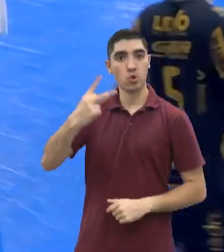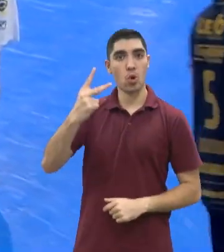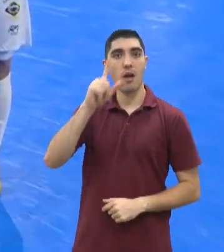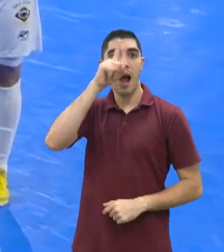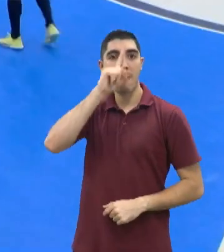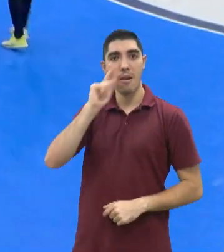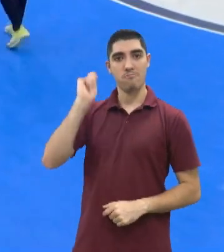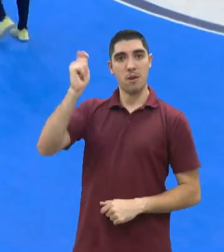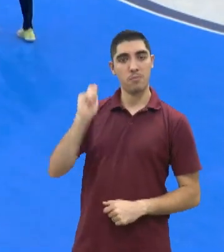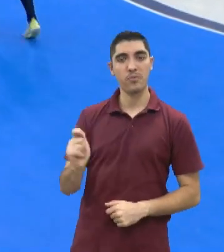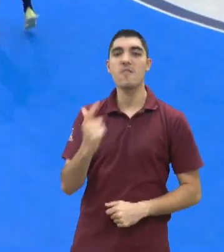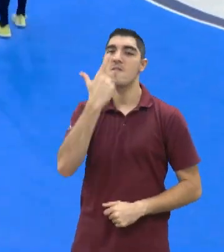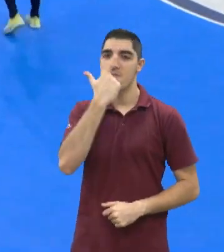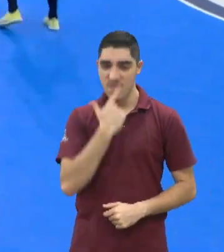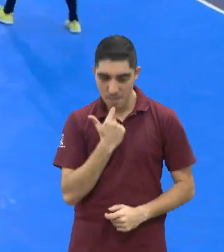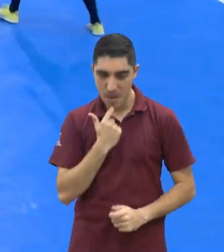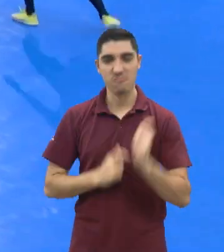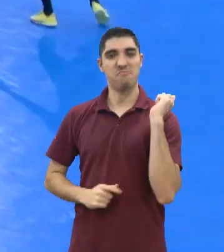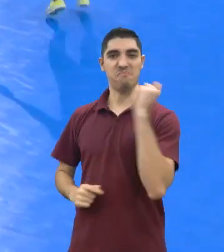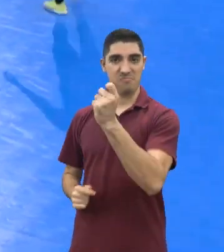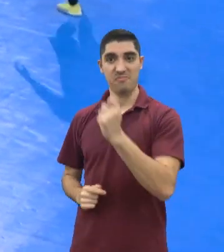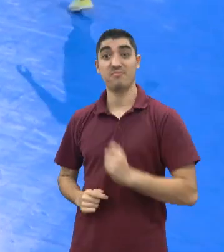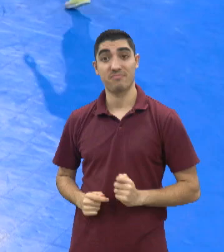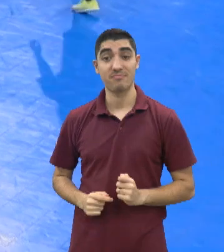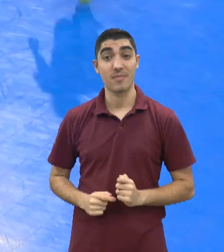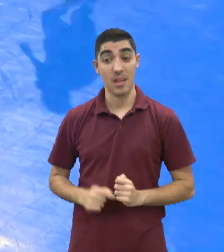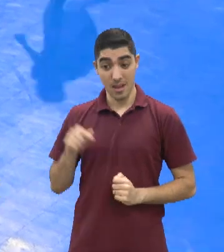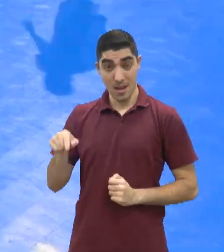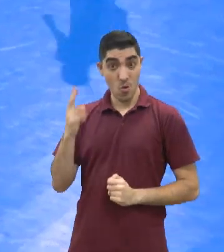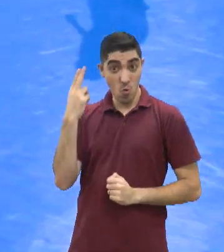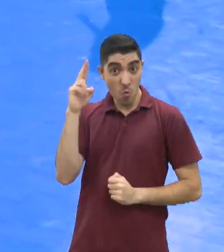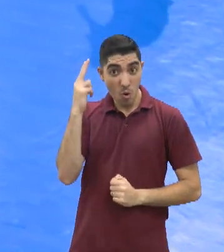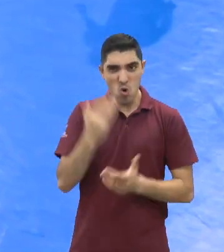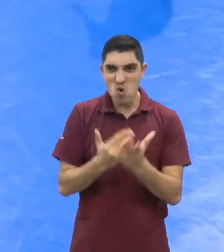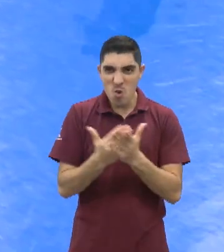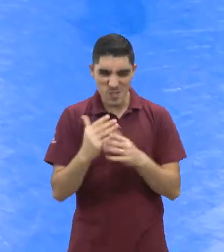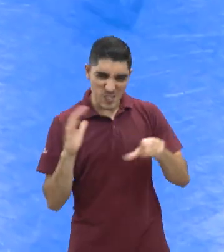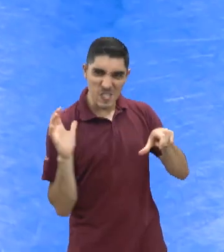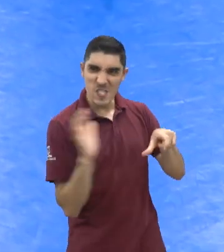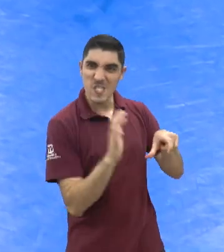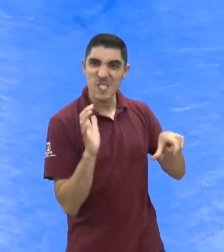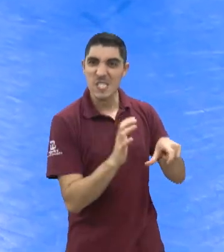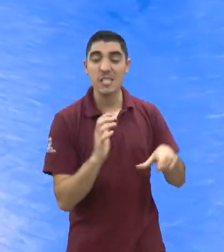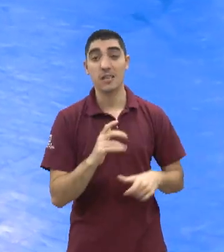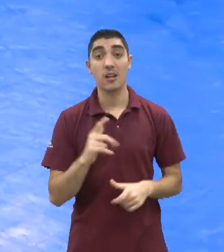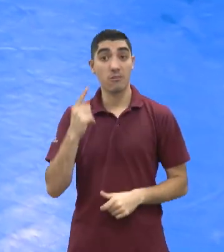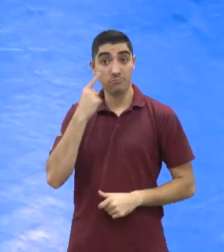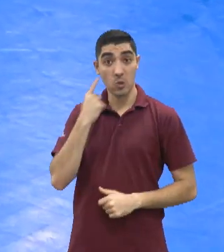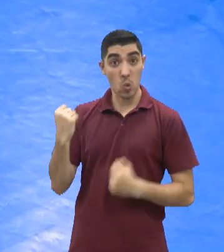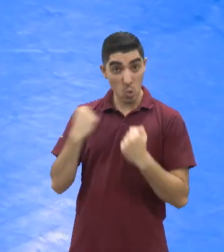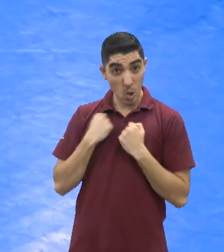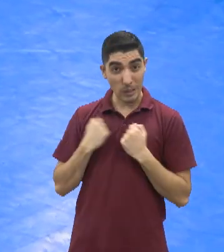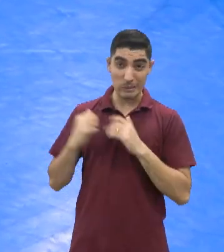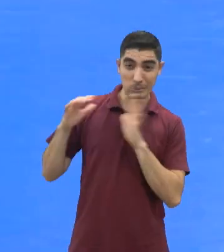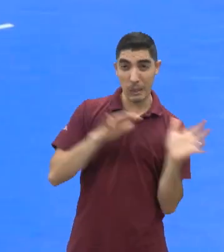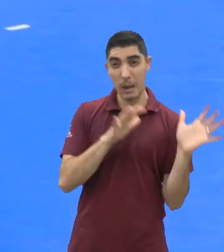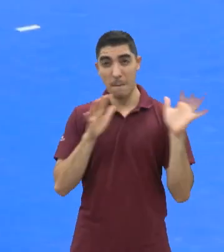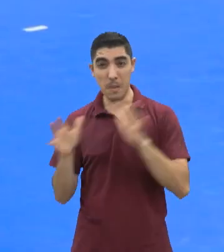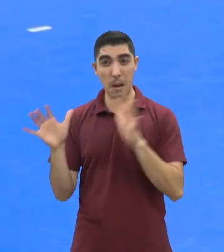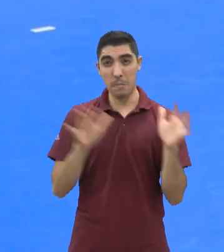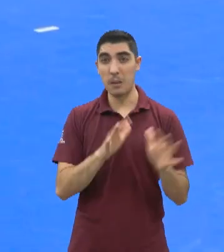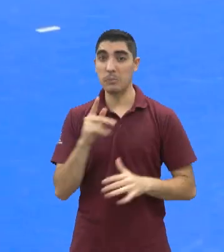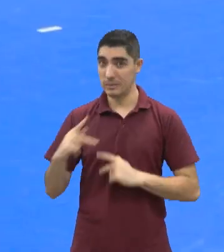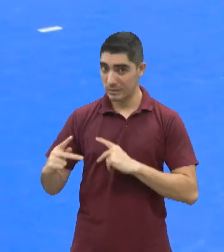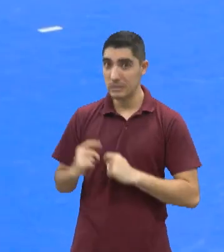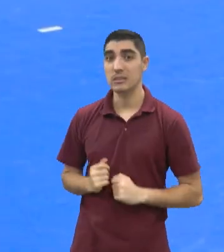ser expulso. Com um a mais, o Umuarama foi para o ataque e fez o goleiro David trabalhar mais uma vez.